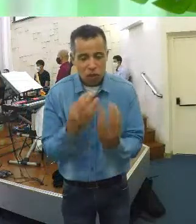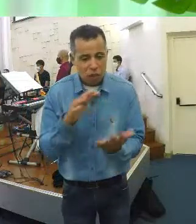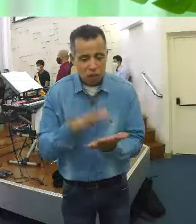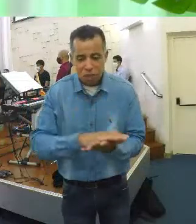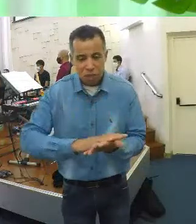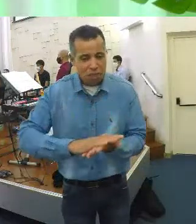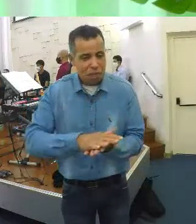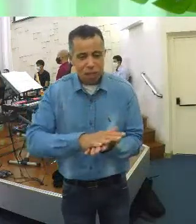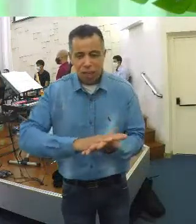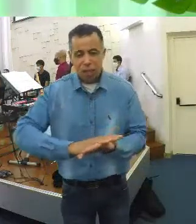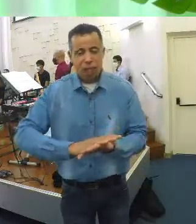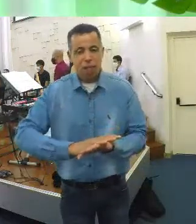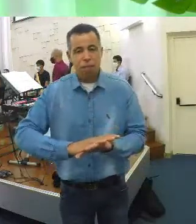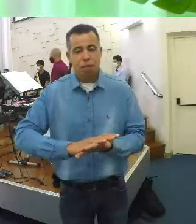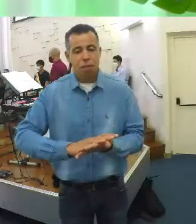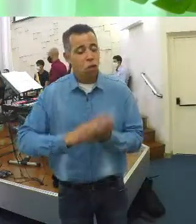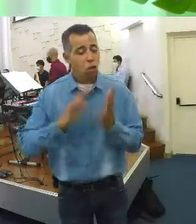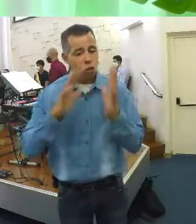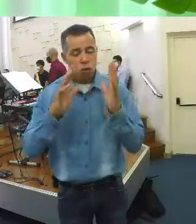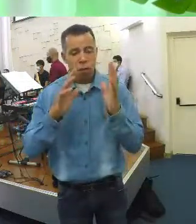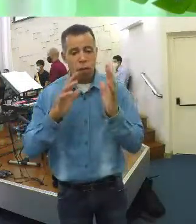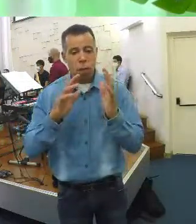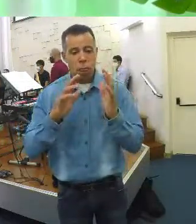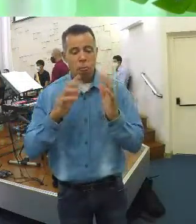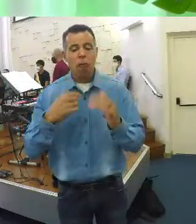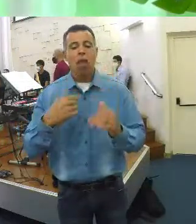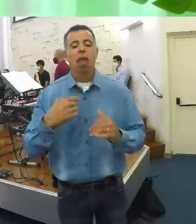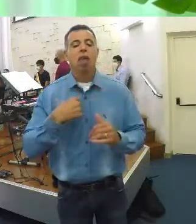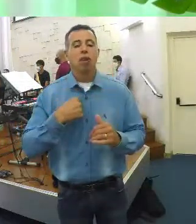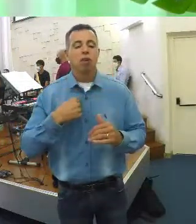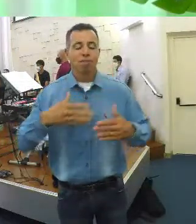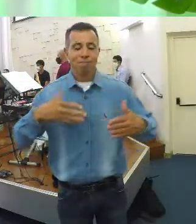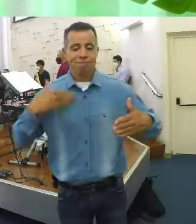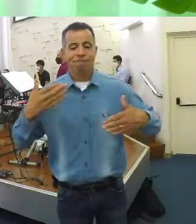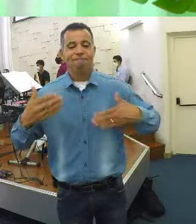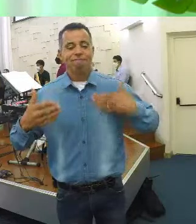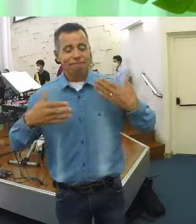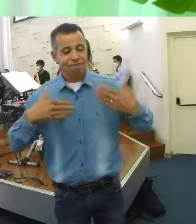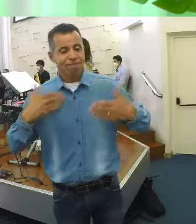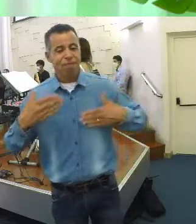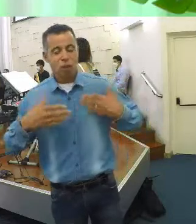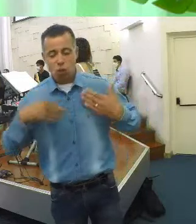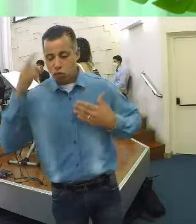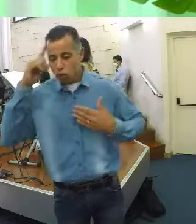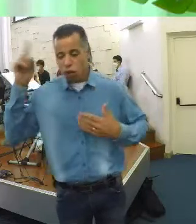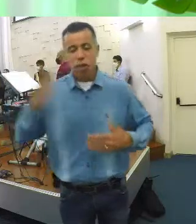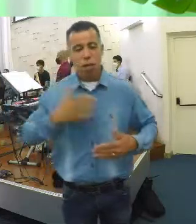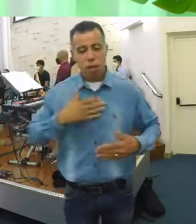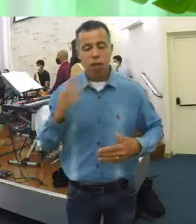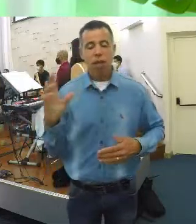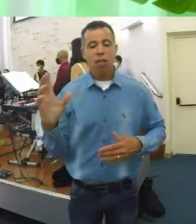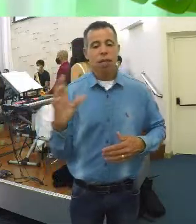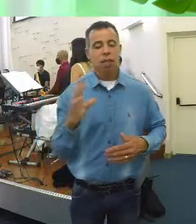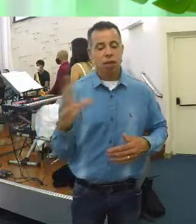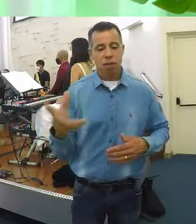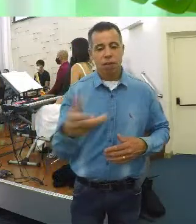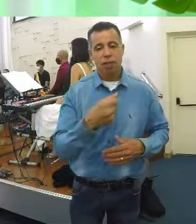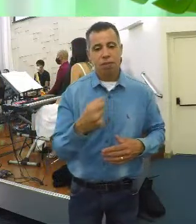nada, todavia, eu me alegro no Senhor, exulto no Deus da minha salvação, louvado seja o nome do Senhor.